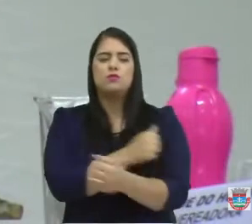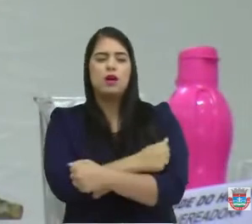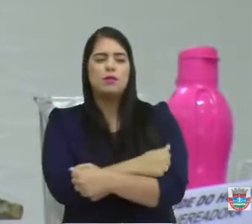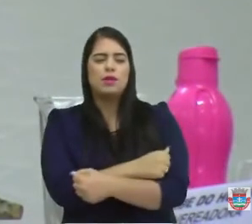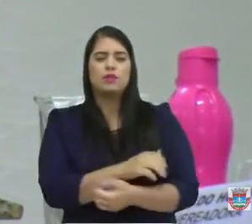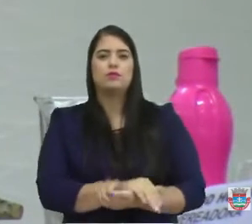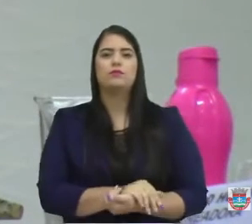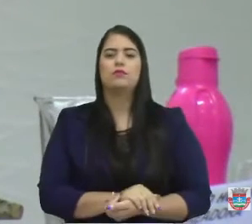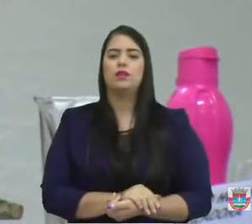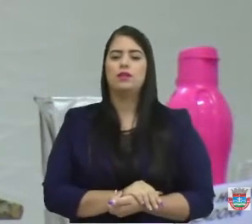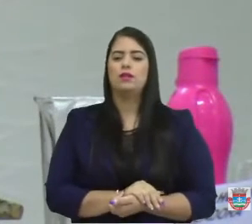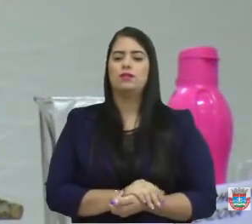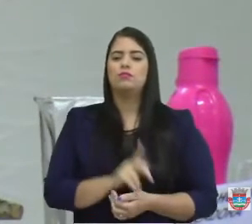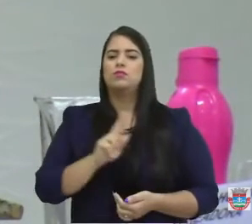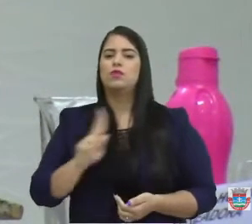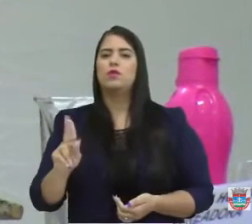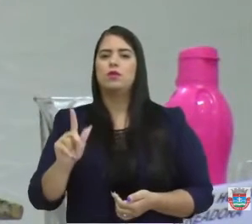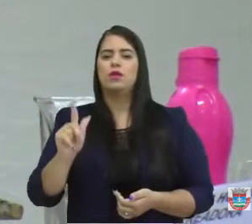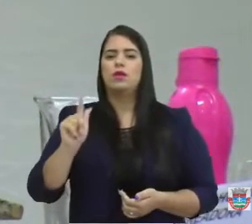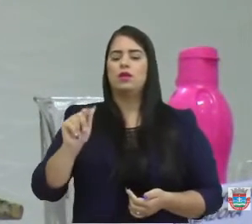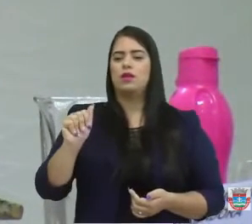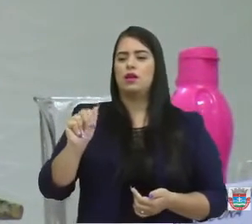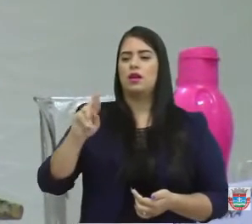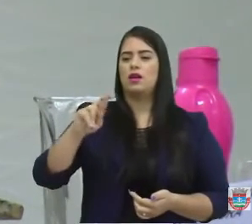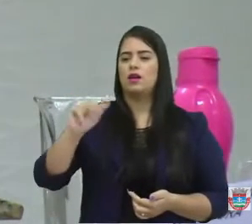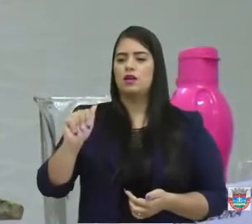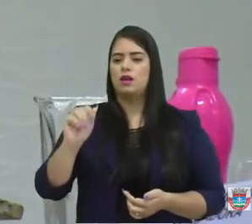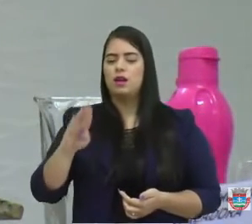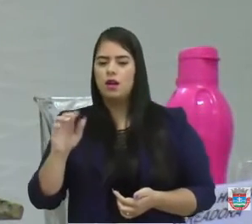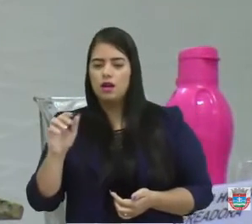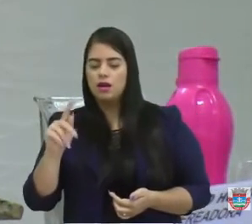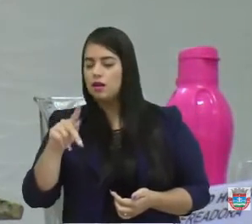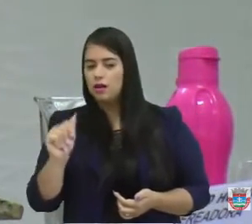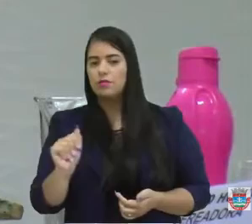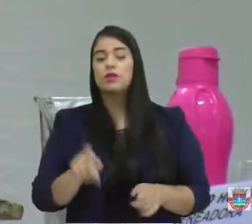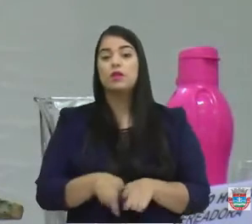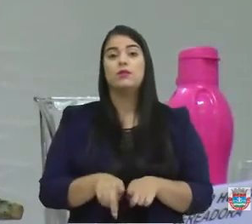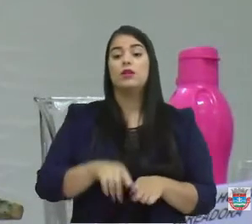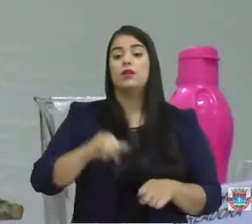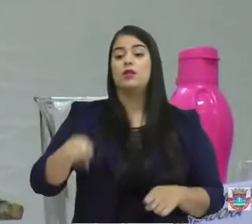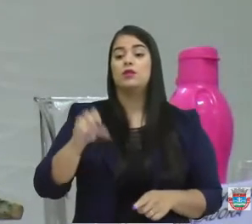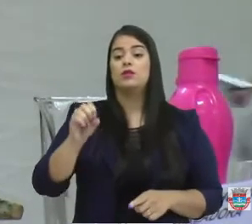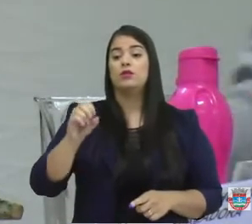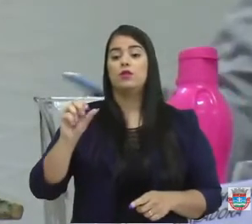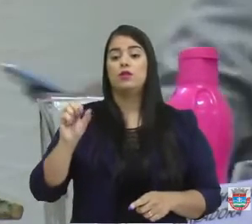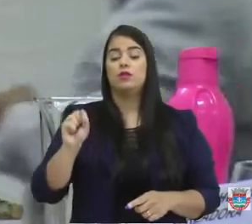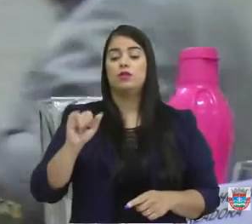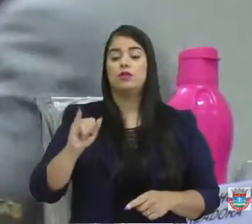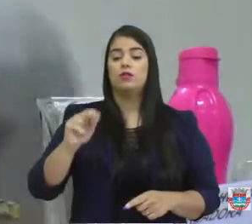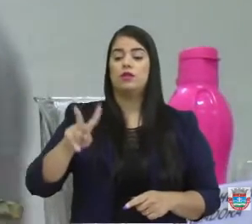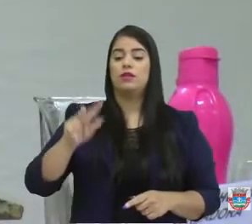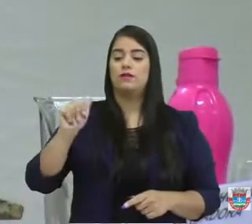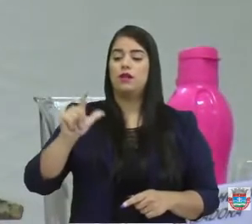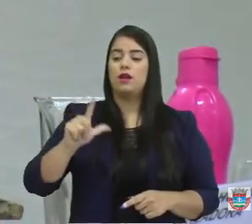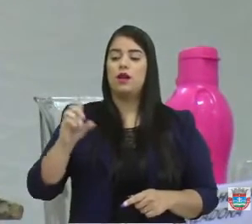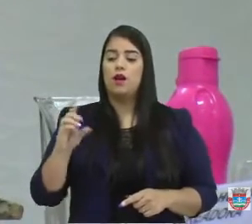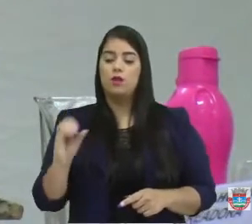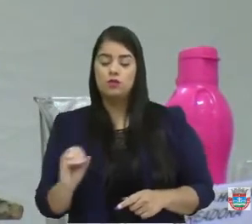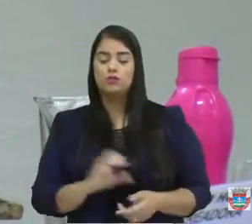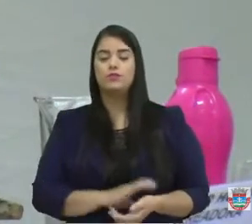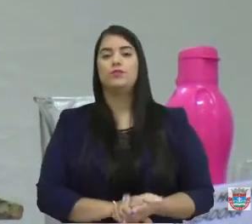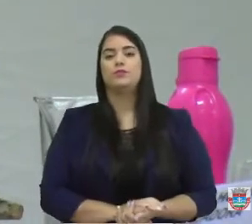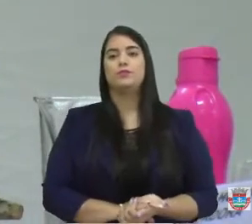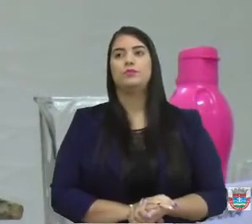e sua esposa, Guilhermina. E mandar um abraço aqui para Josivaldo Pacheco. Vi esse cidadão lá, já